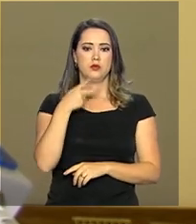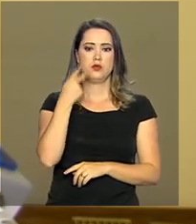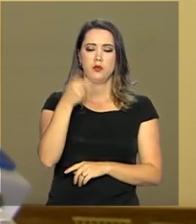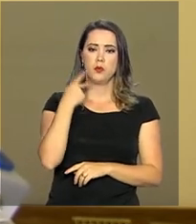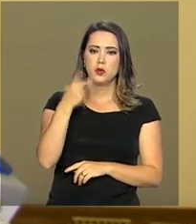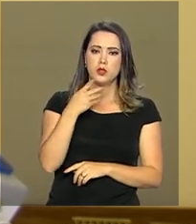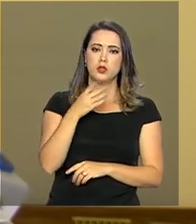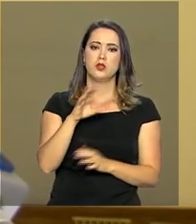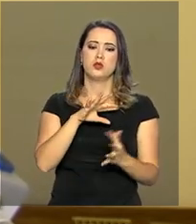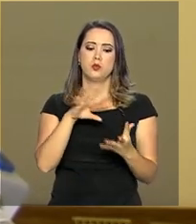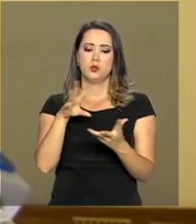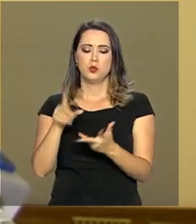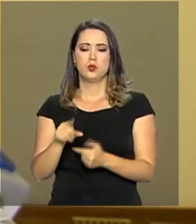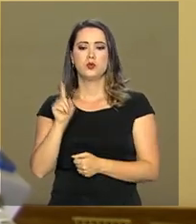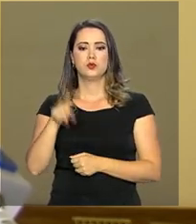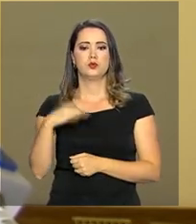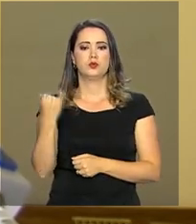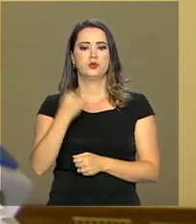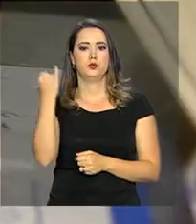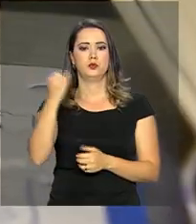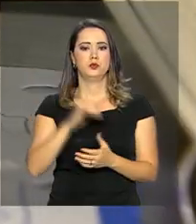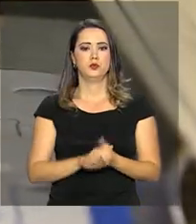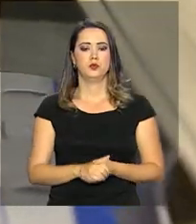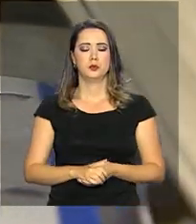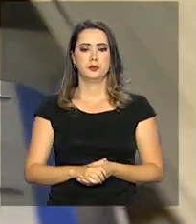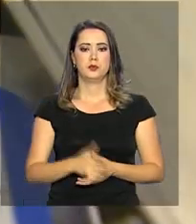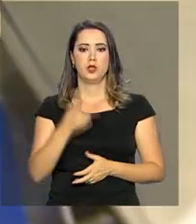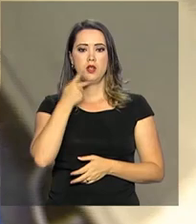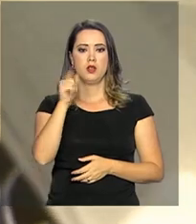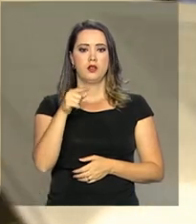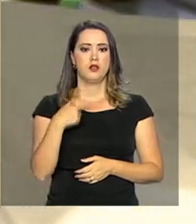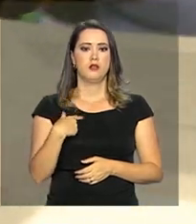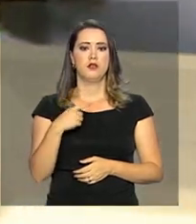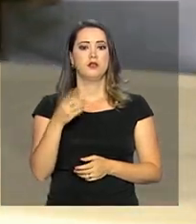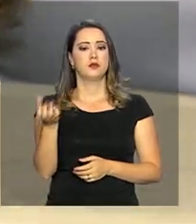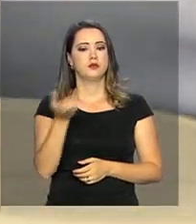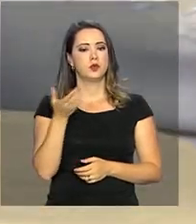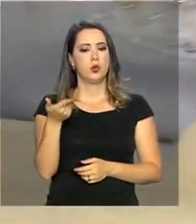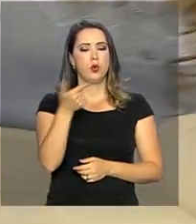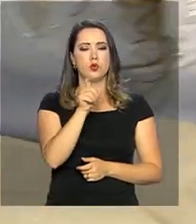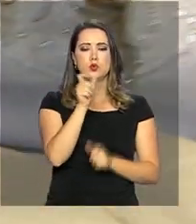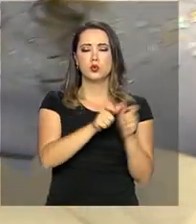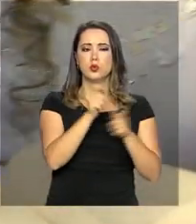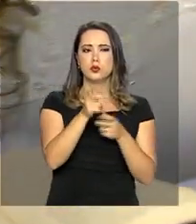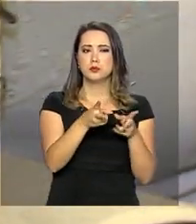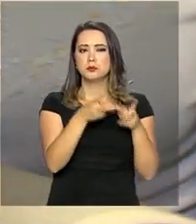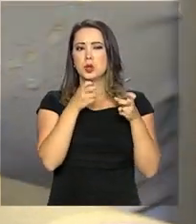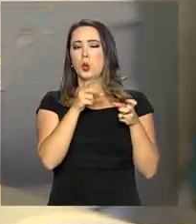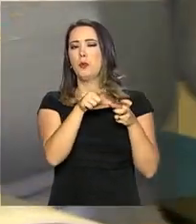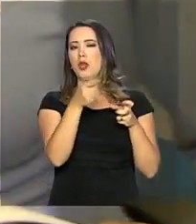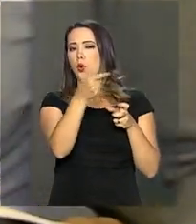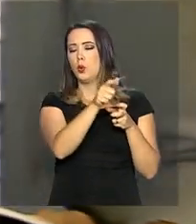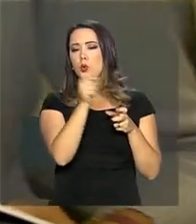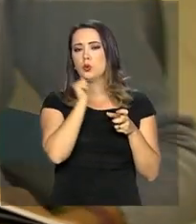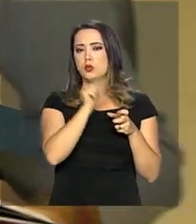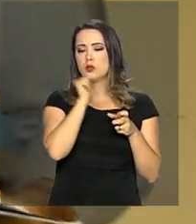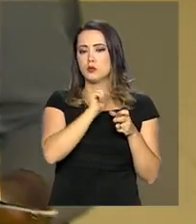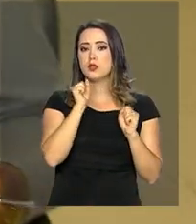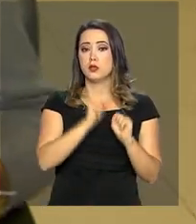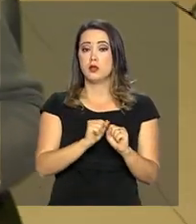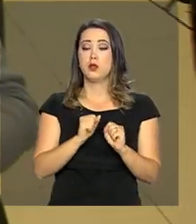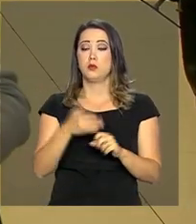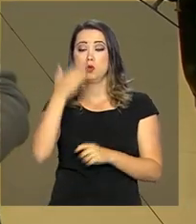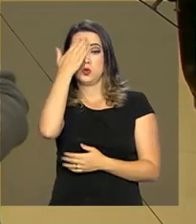internacional do país eu acho que essa idéia muito interessante amanda diz se inspirar em outras diplomatas para mostrar que é possível conciliar a carreira